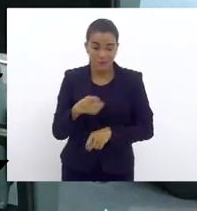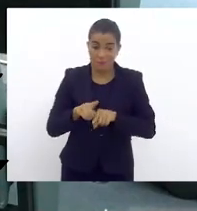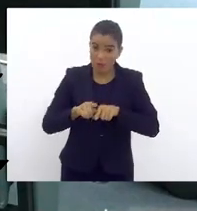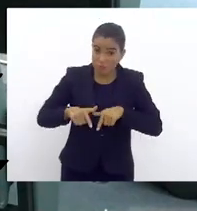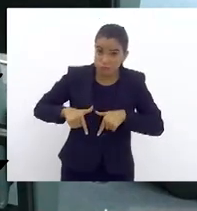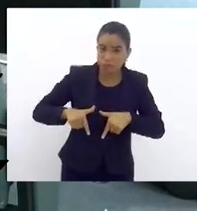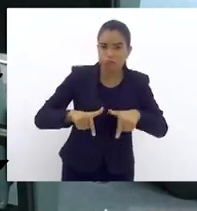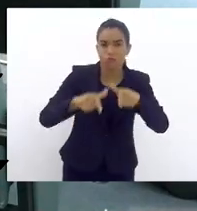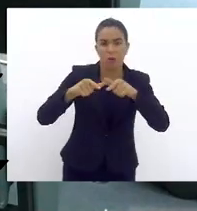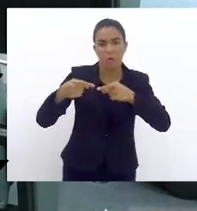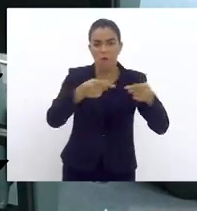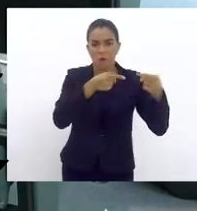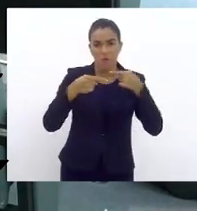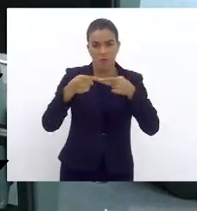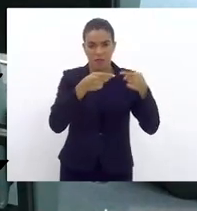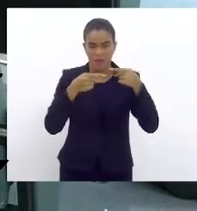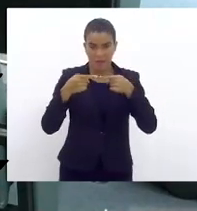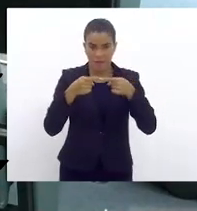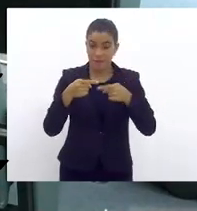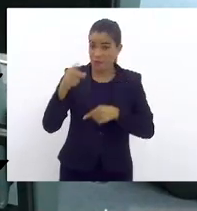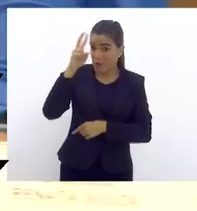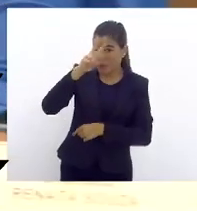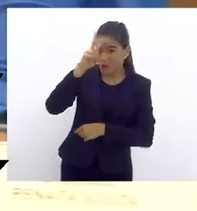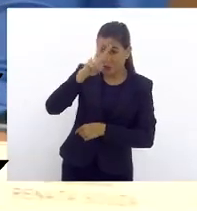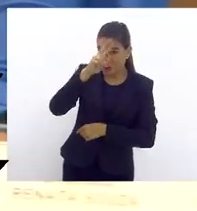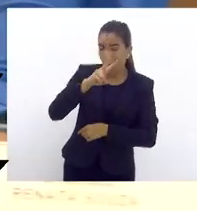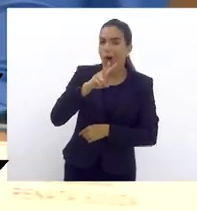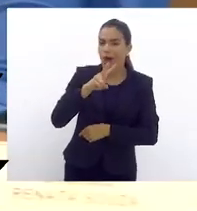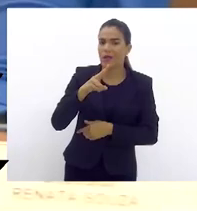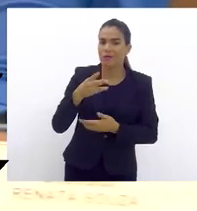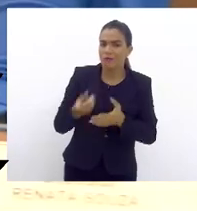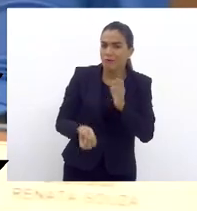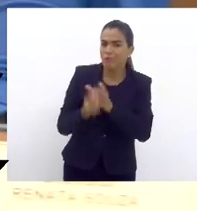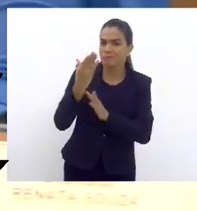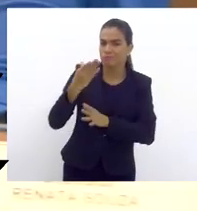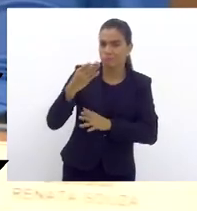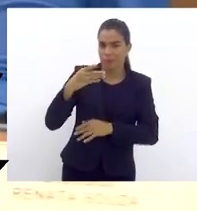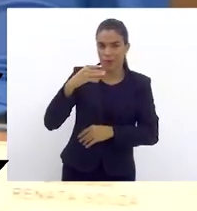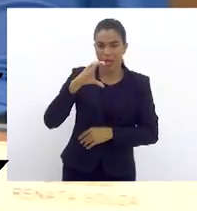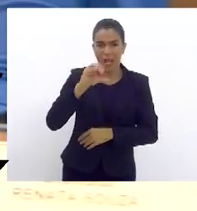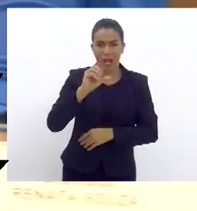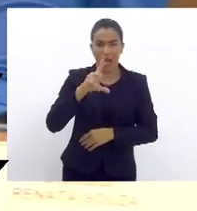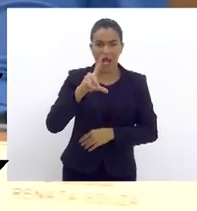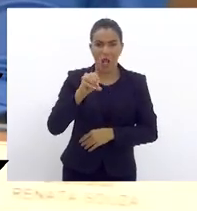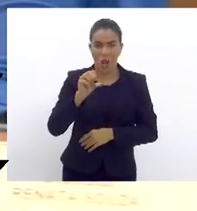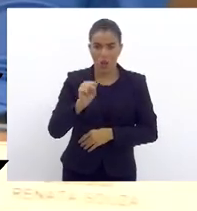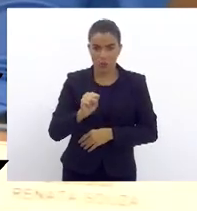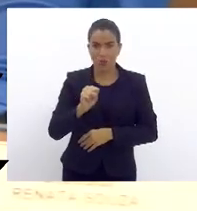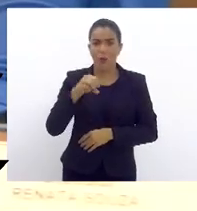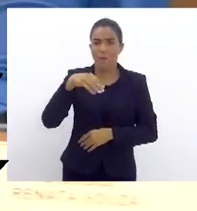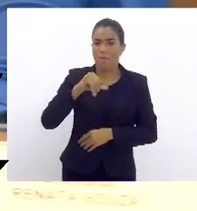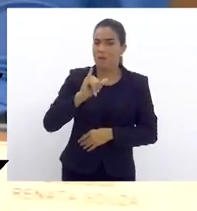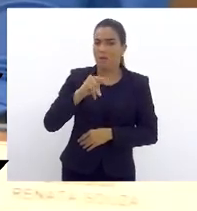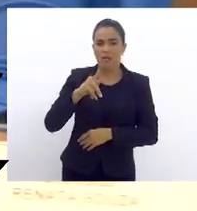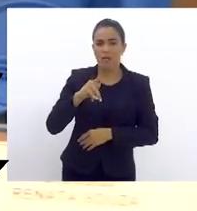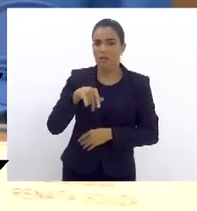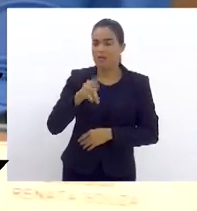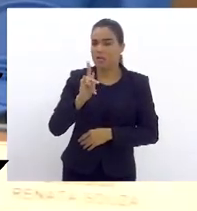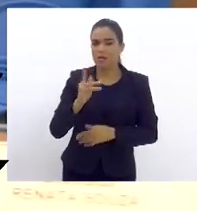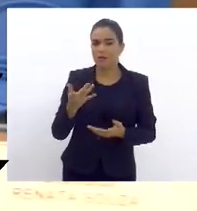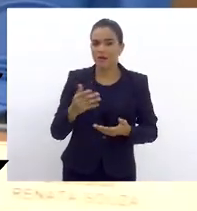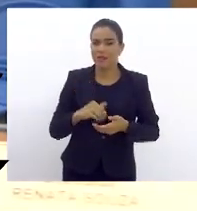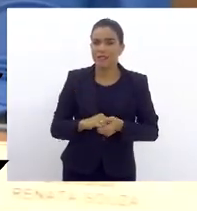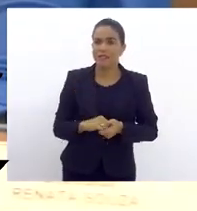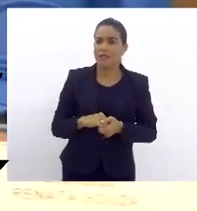políticas já construídas aqui então a história luta que por exemplo foi feita aqui pelo deputado Carlos Mickey sobre a criação da decad é preciso